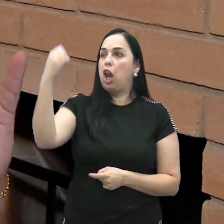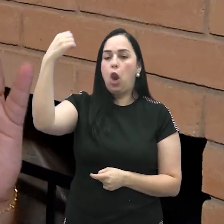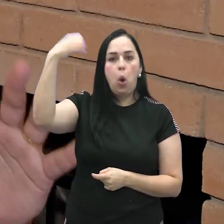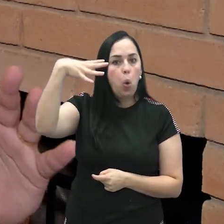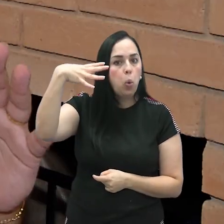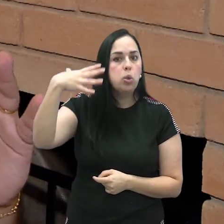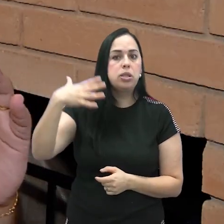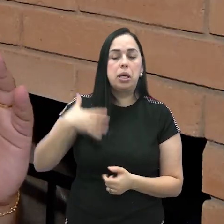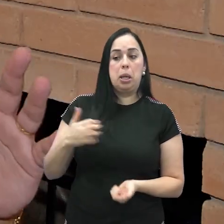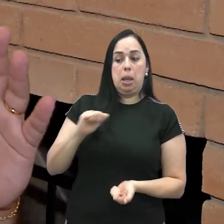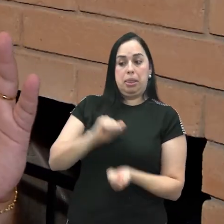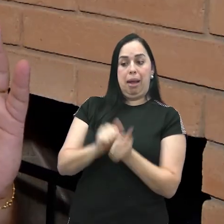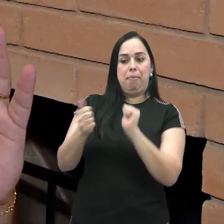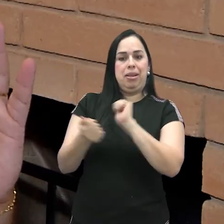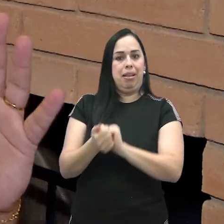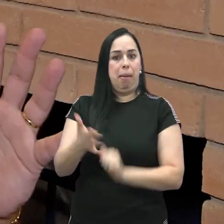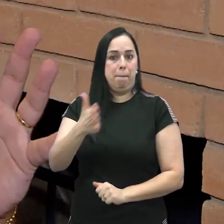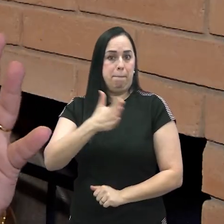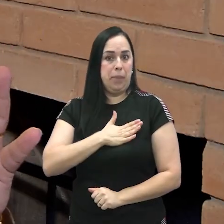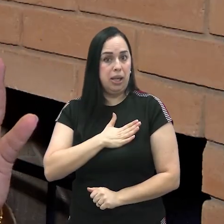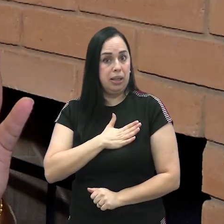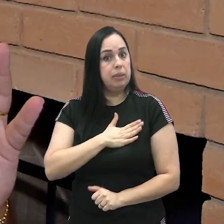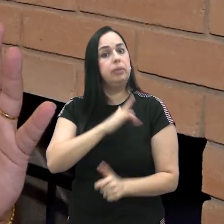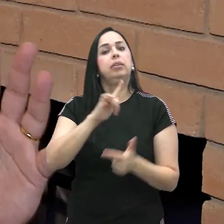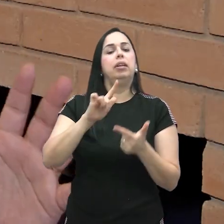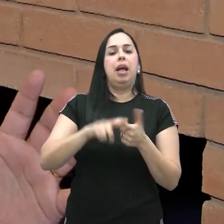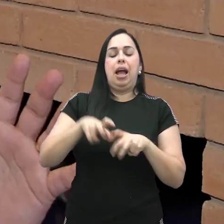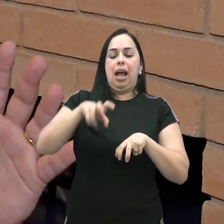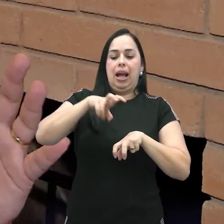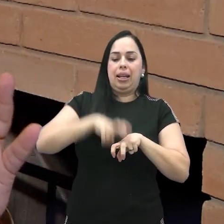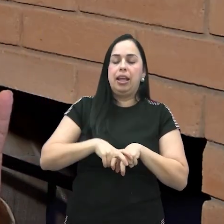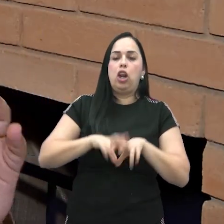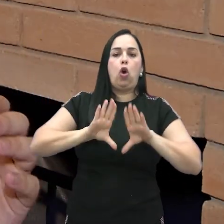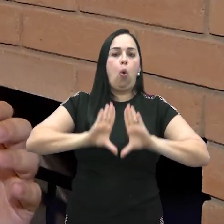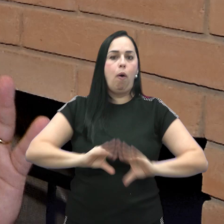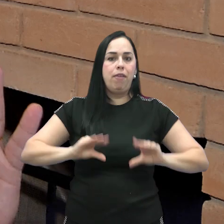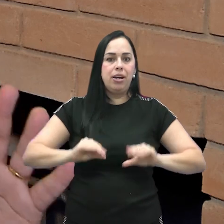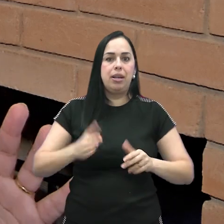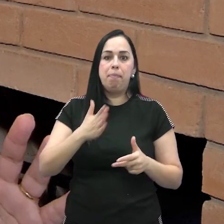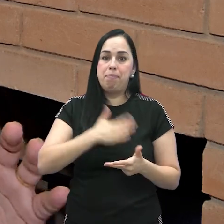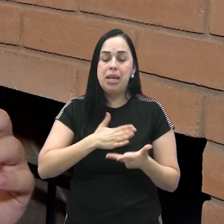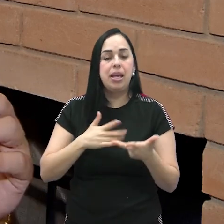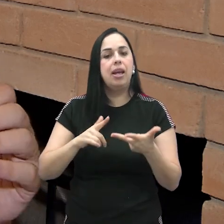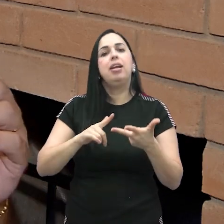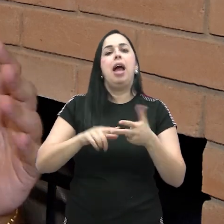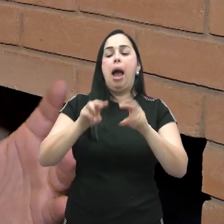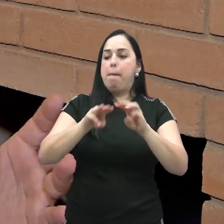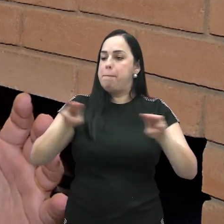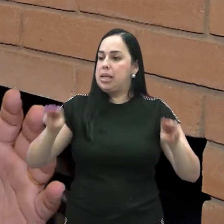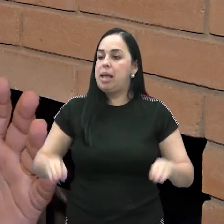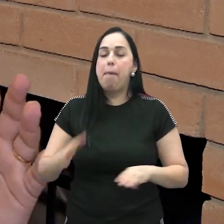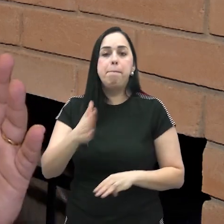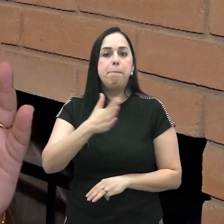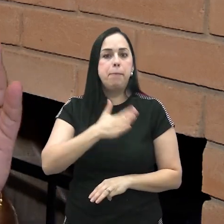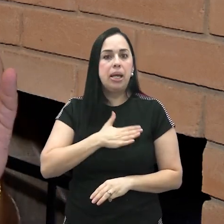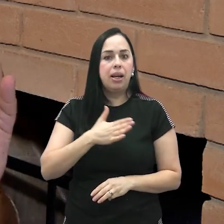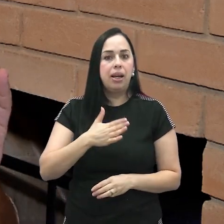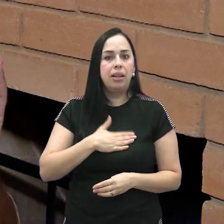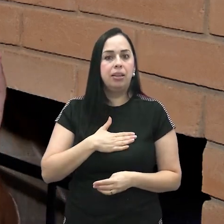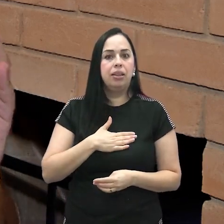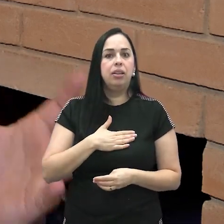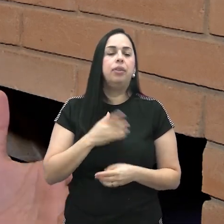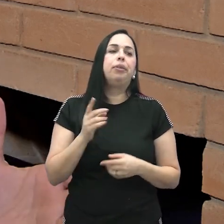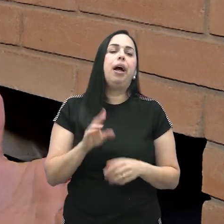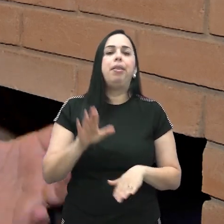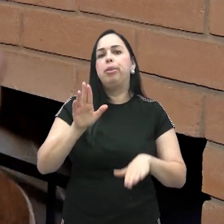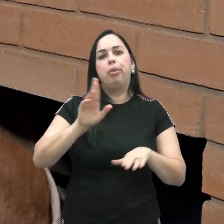com iluminação feita da maneira que eu quis, a cadeira é a cadeira que eu quis, a mesa é a mesa que eu quis. Não é